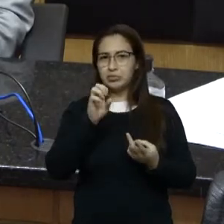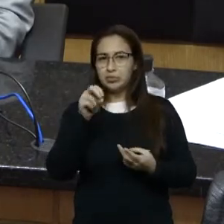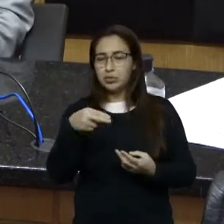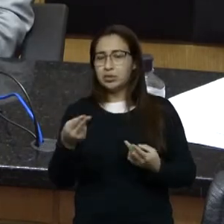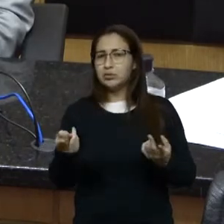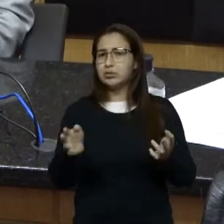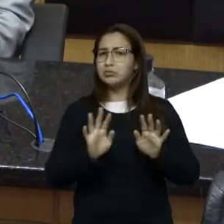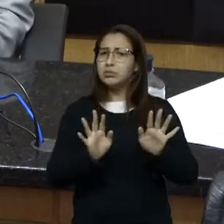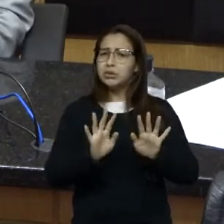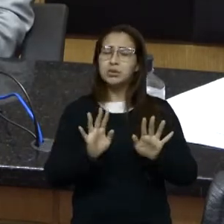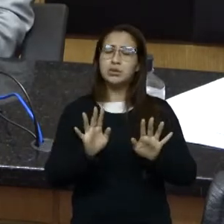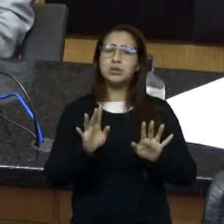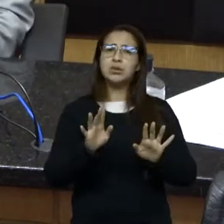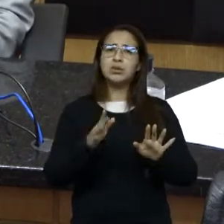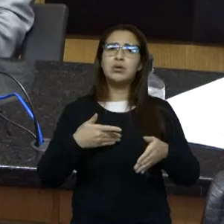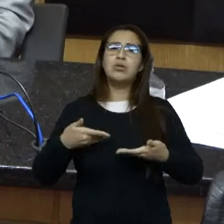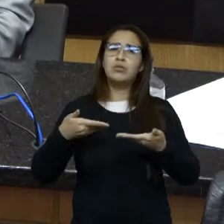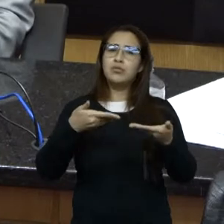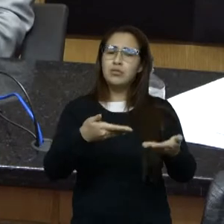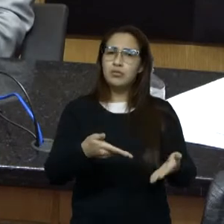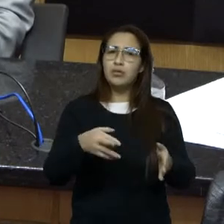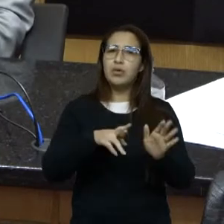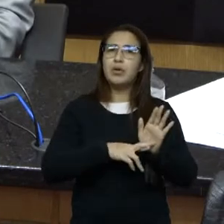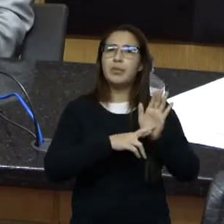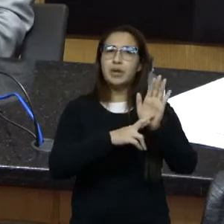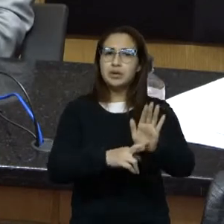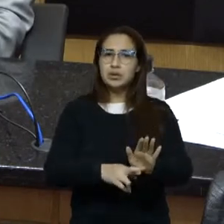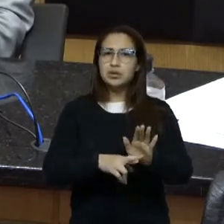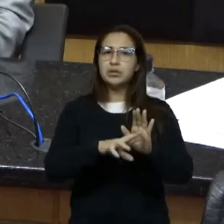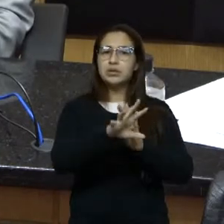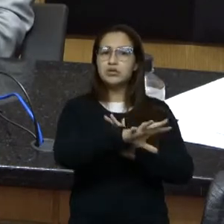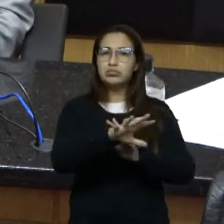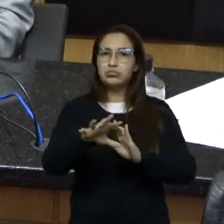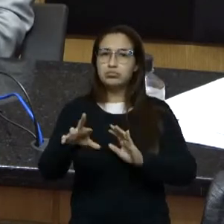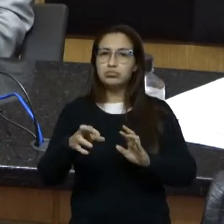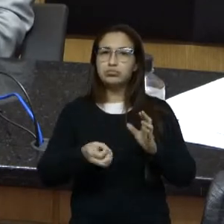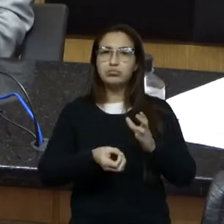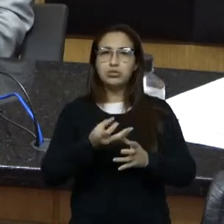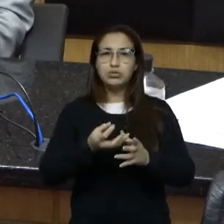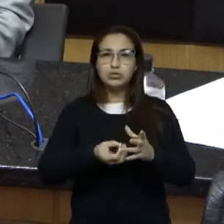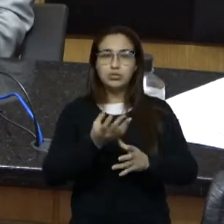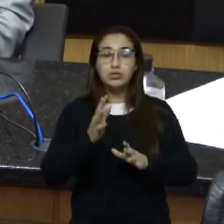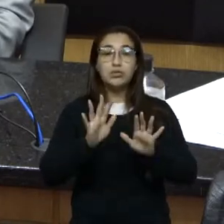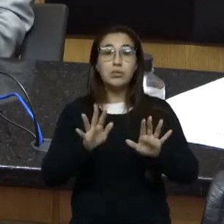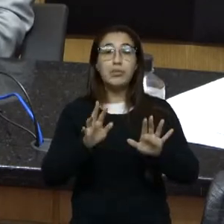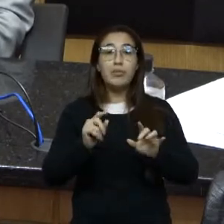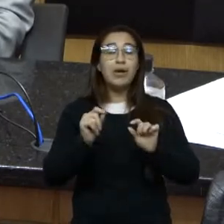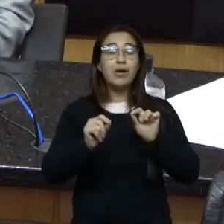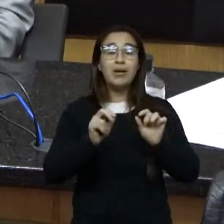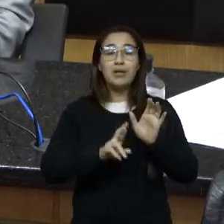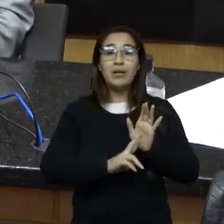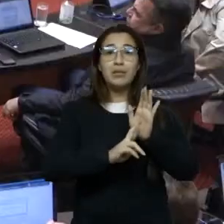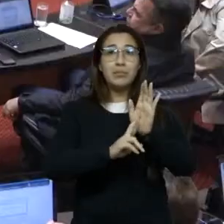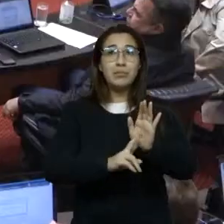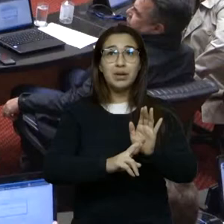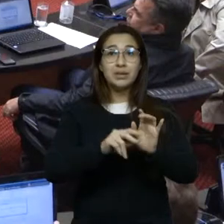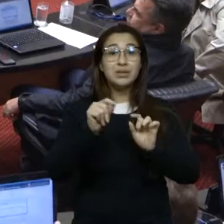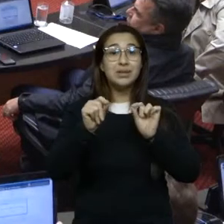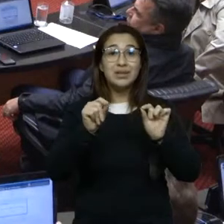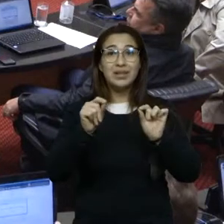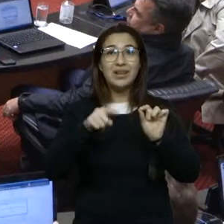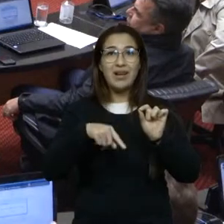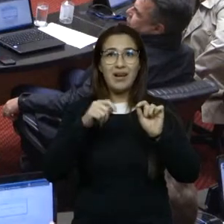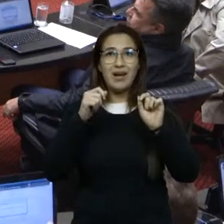fizemos questão de trazer os representantes dos setores produtivo fazendo Assembleia mas que representa Assembleia propriamente dito que apresenta casa